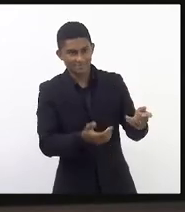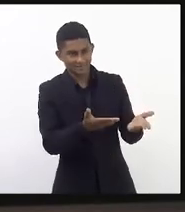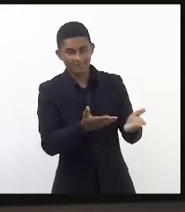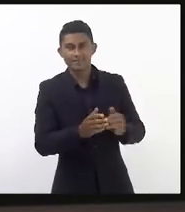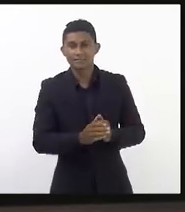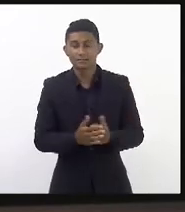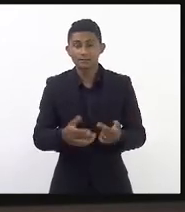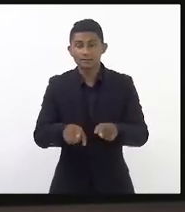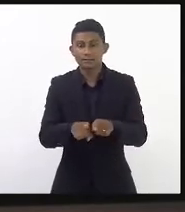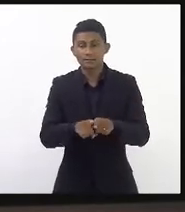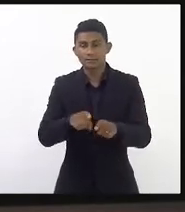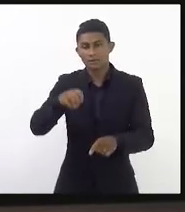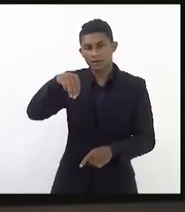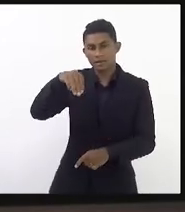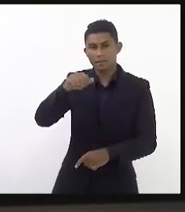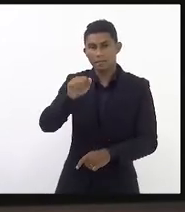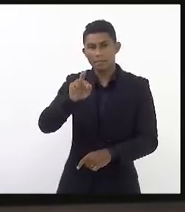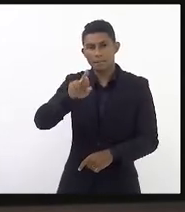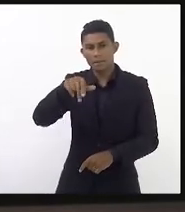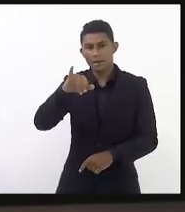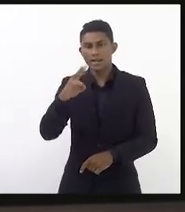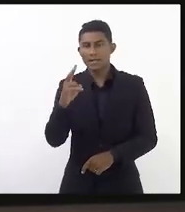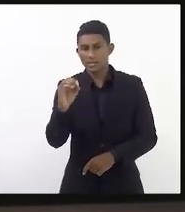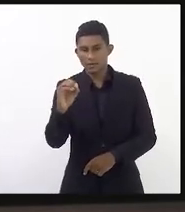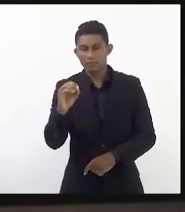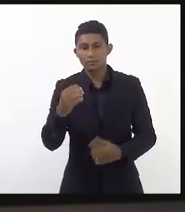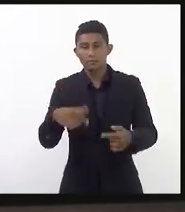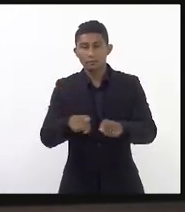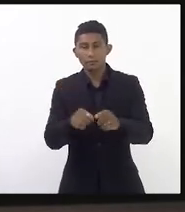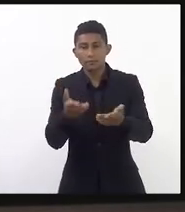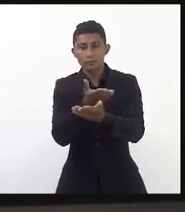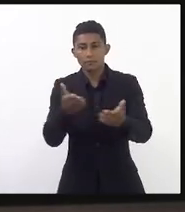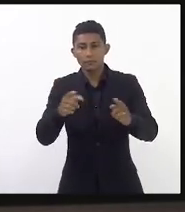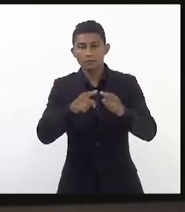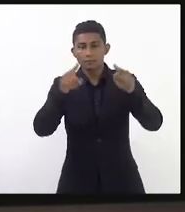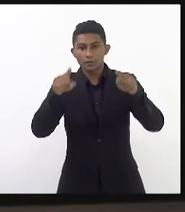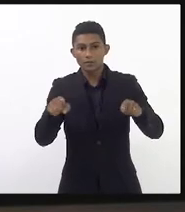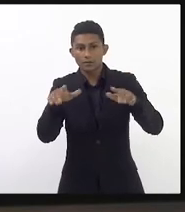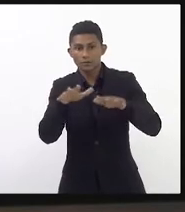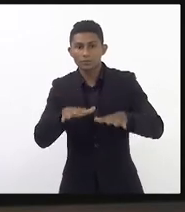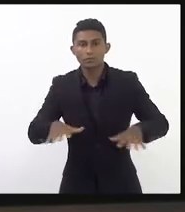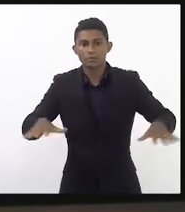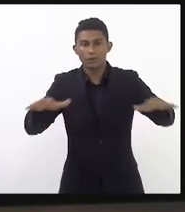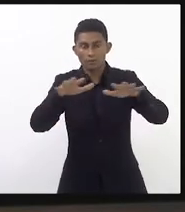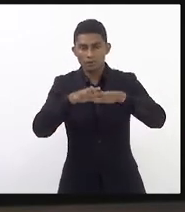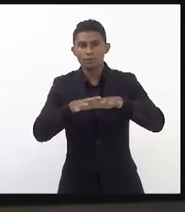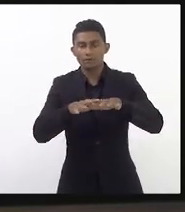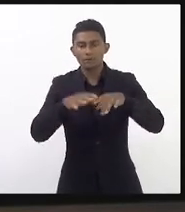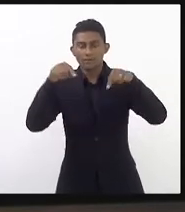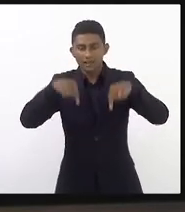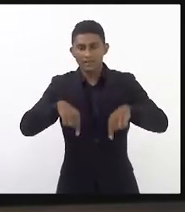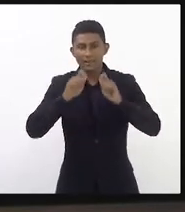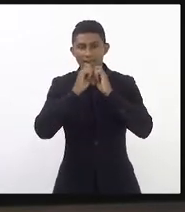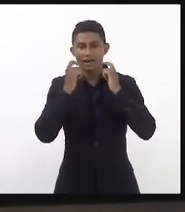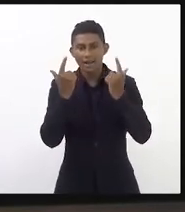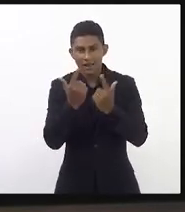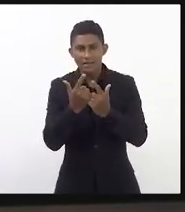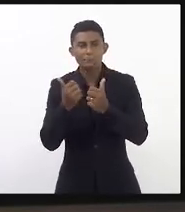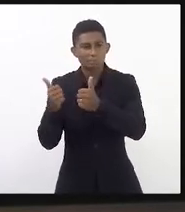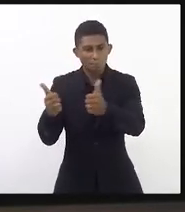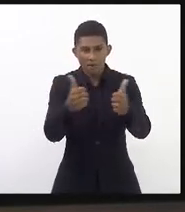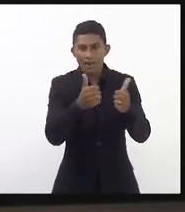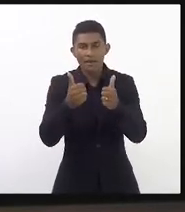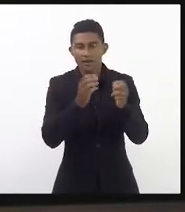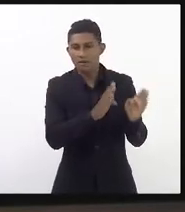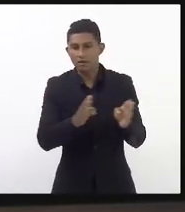Marquinho, estendo para todos os funcionários que fazem de fato que essa casa legislativa funcione de